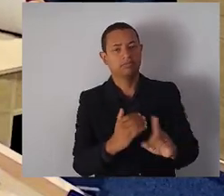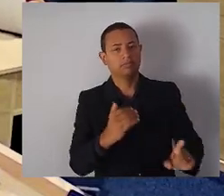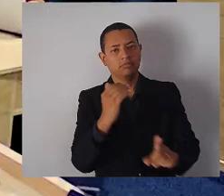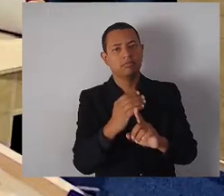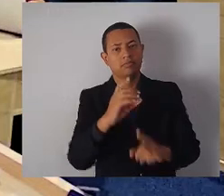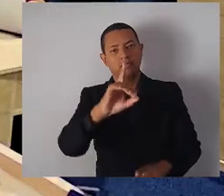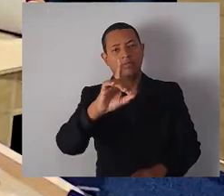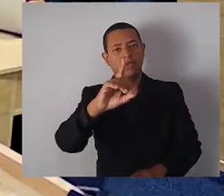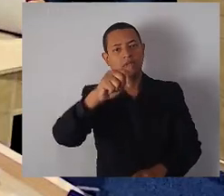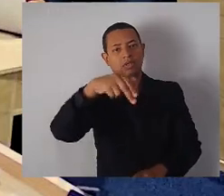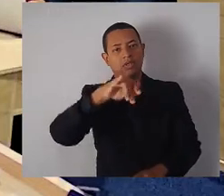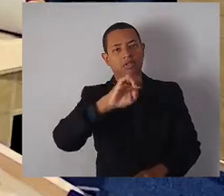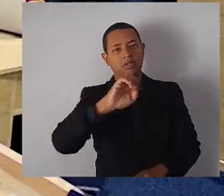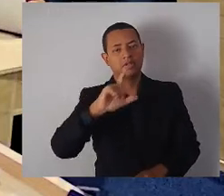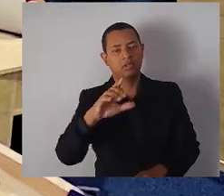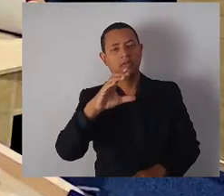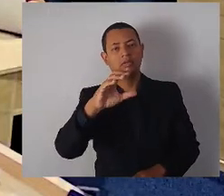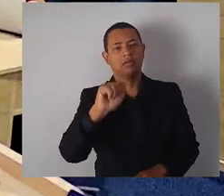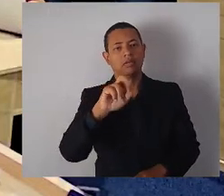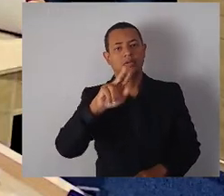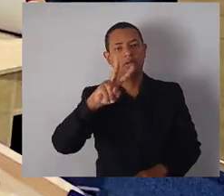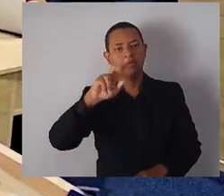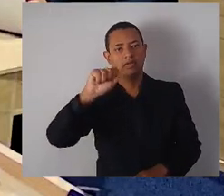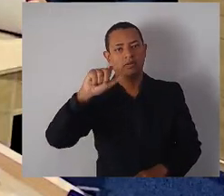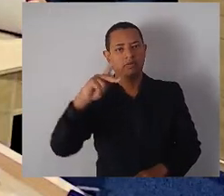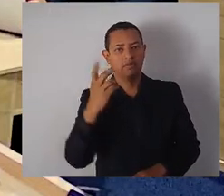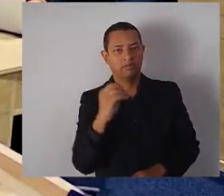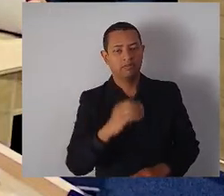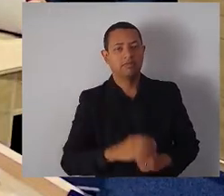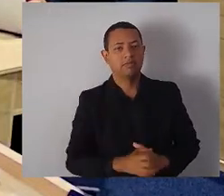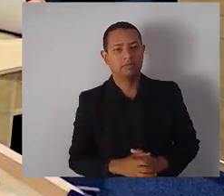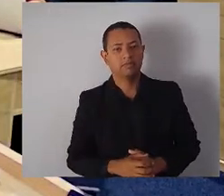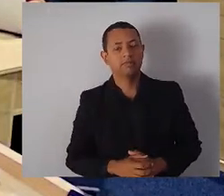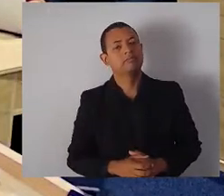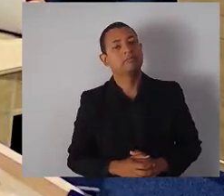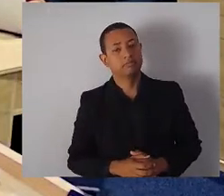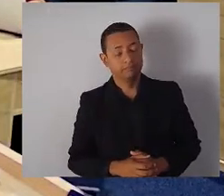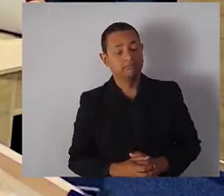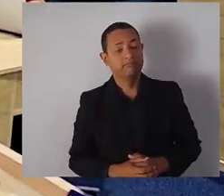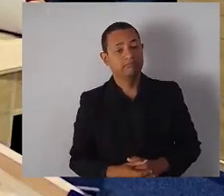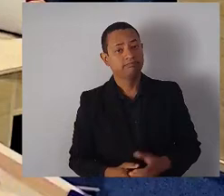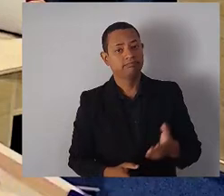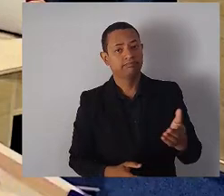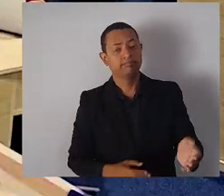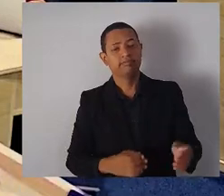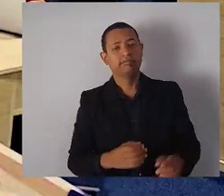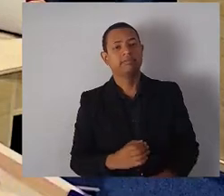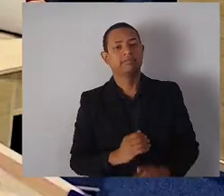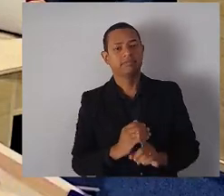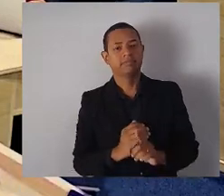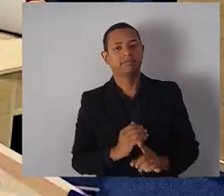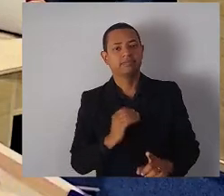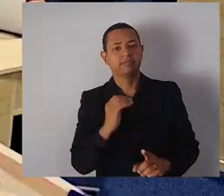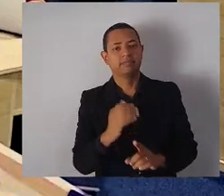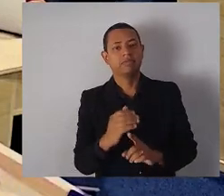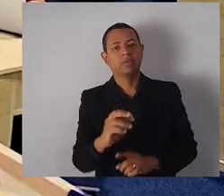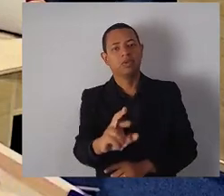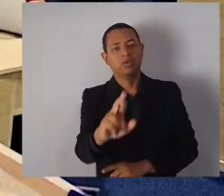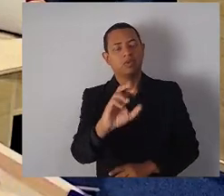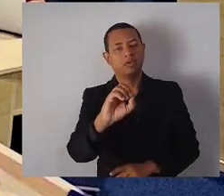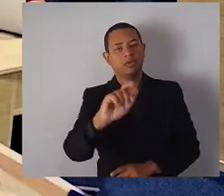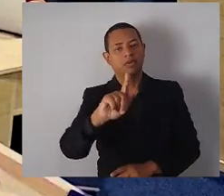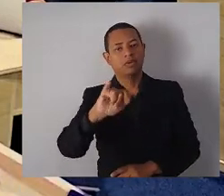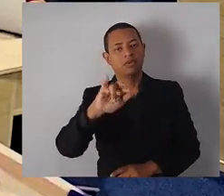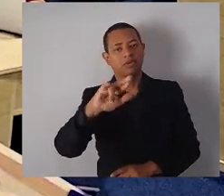Daniel Carvalho Carneiro e o desembargador eleitoral Rogério